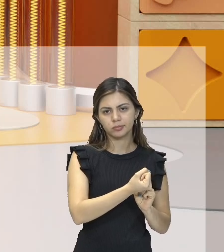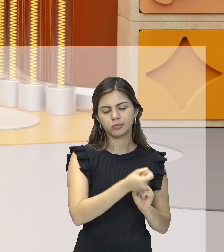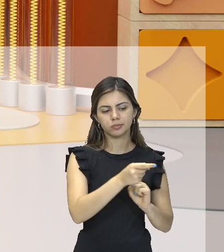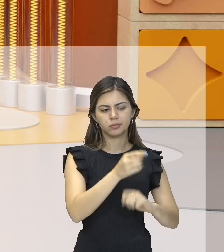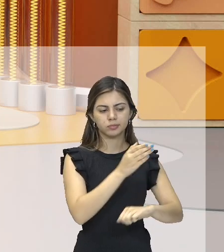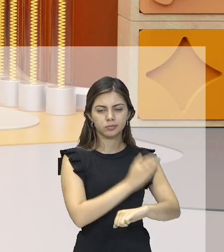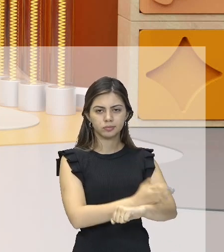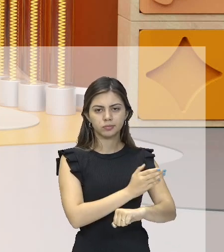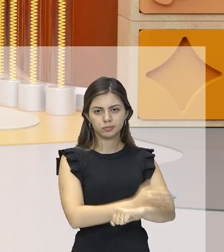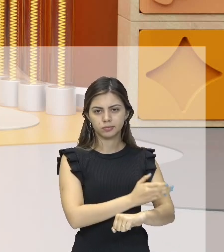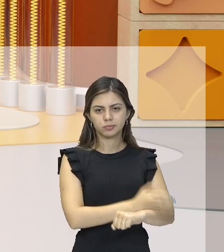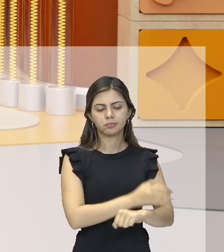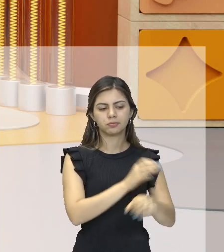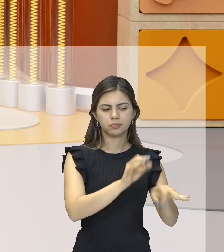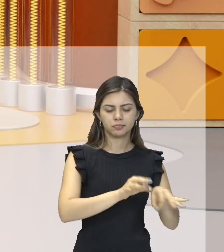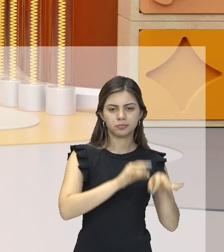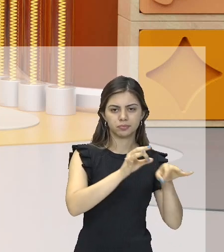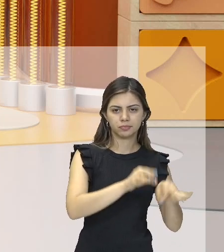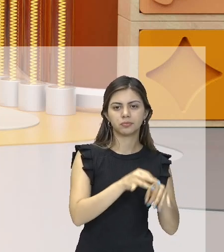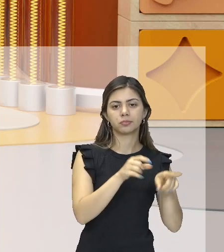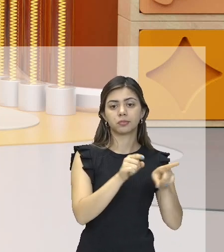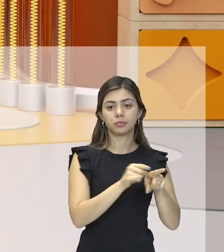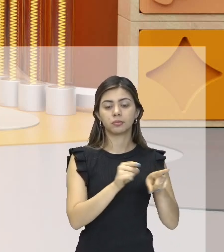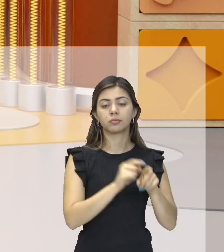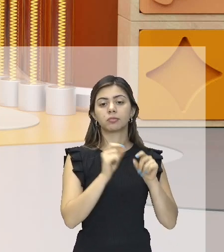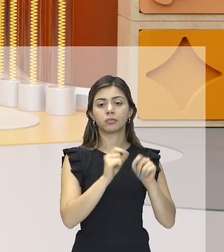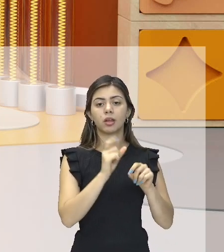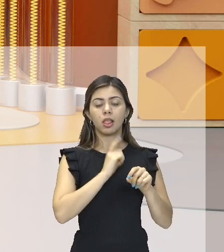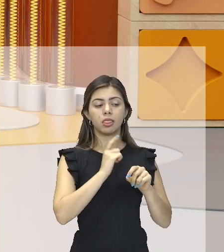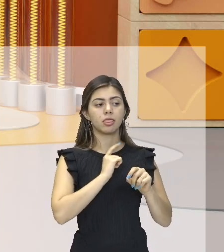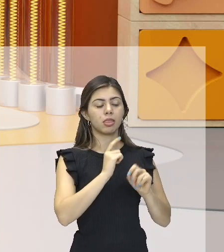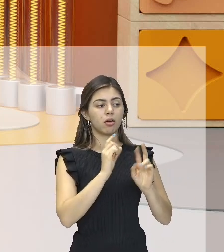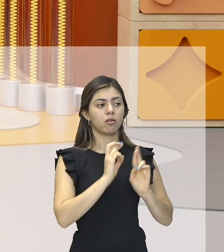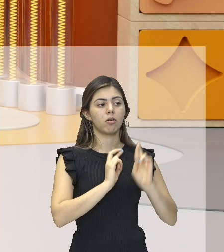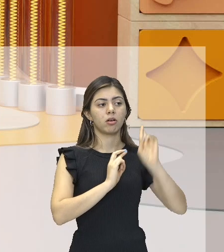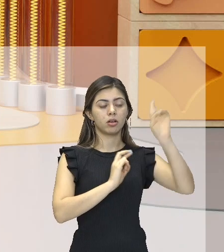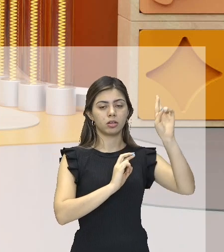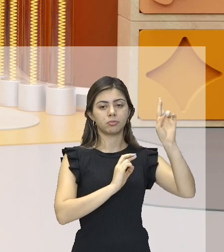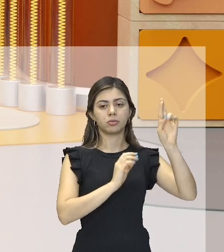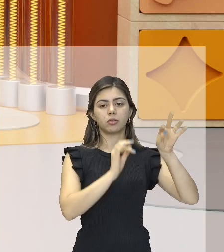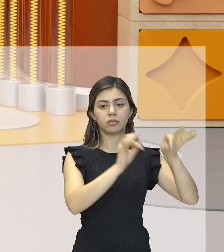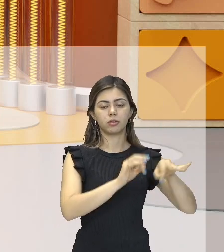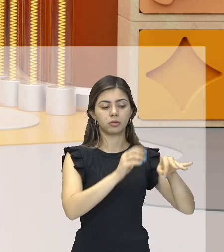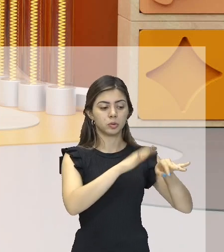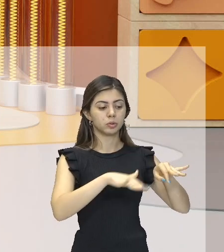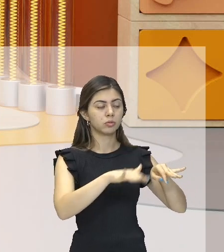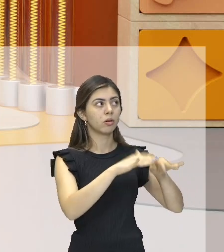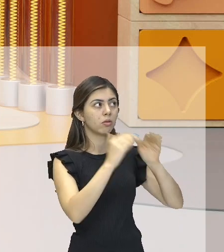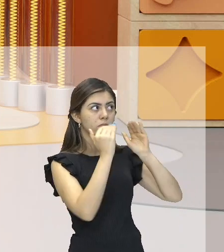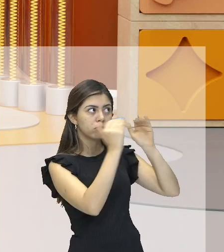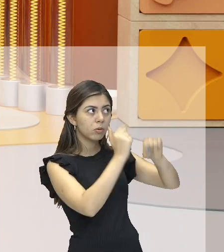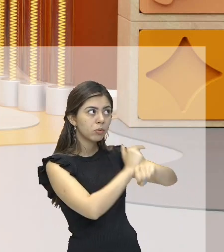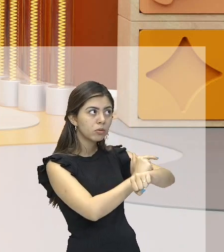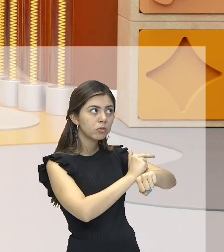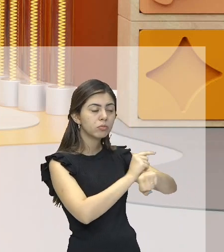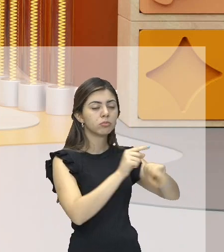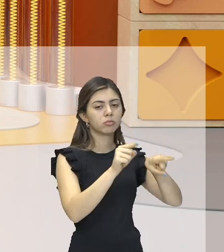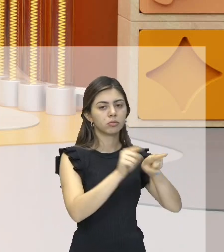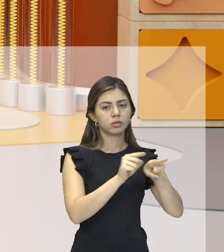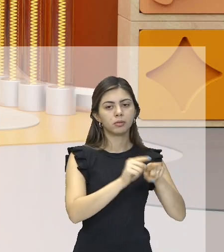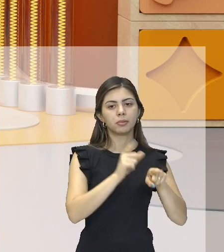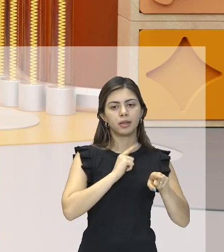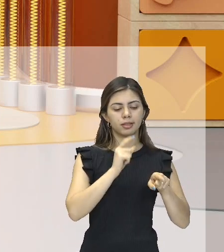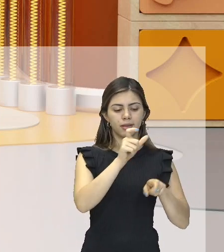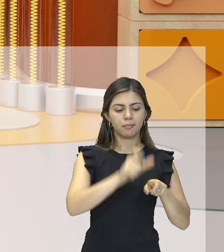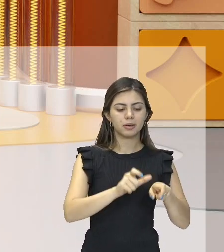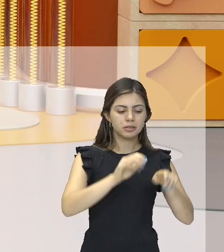medieval, da sociedade feudal, vai ter a figura do senhor feudal que vai ser respeitado por todos, vai ter a figura do servo que vai